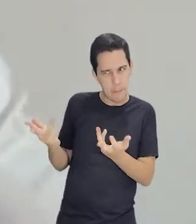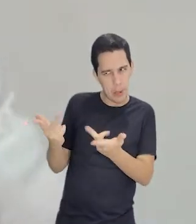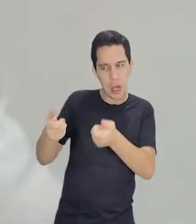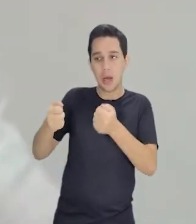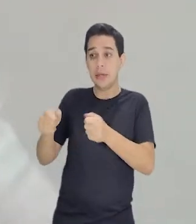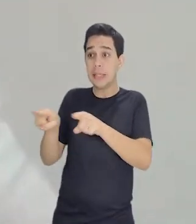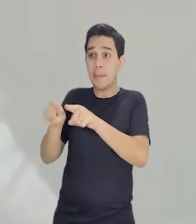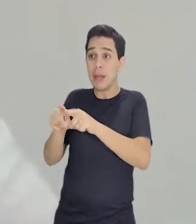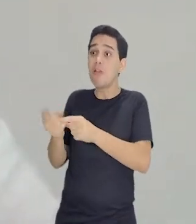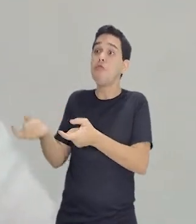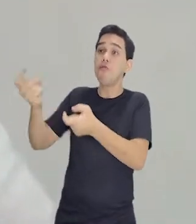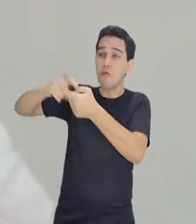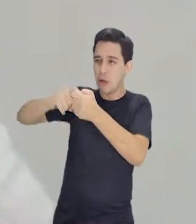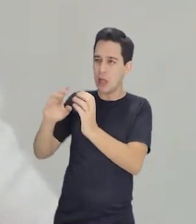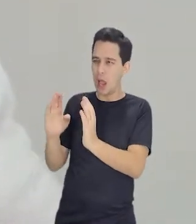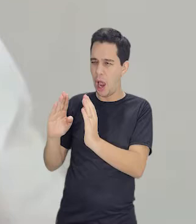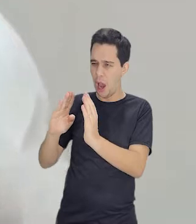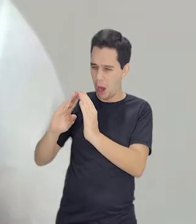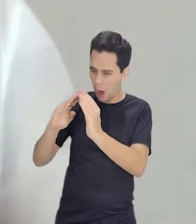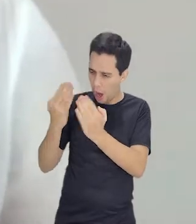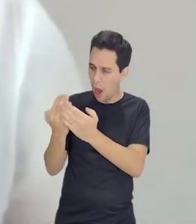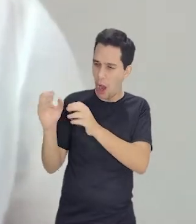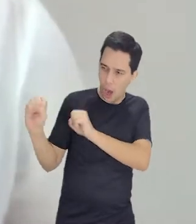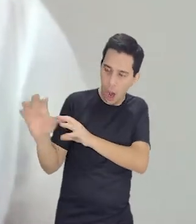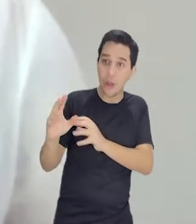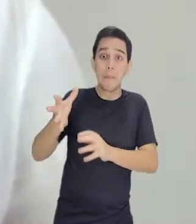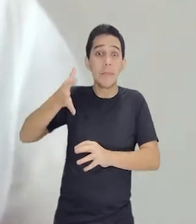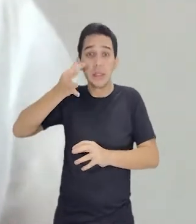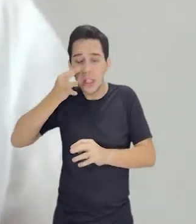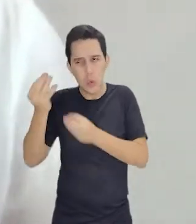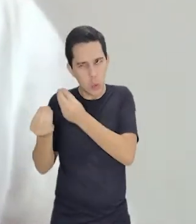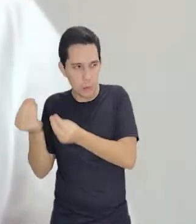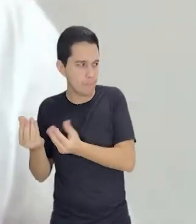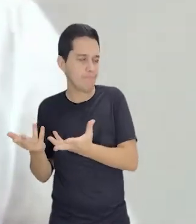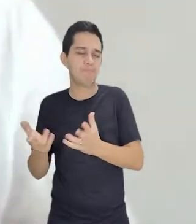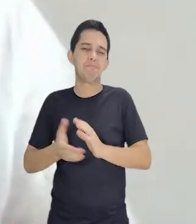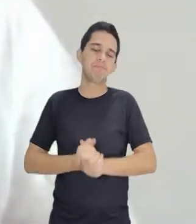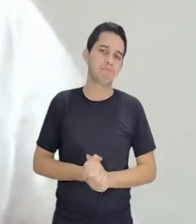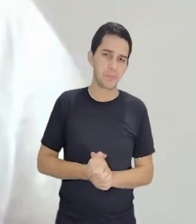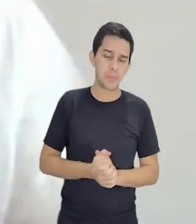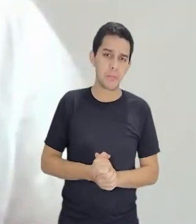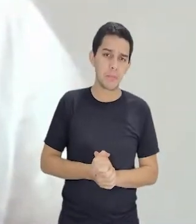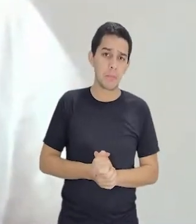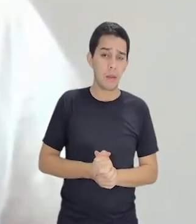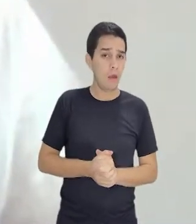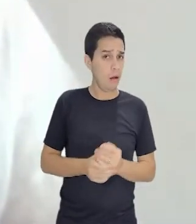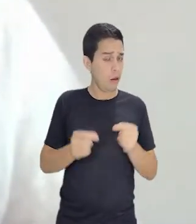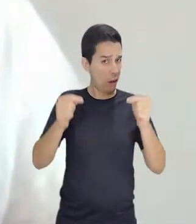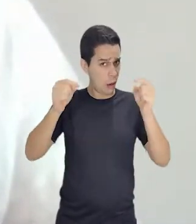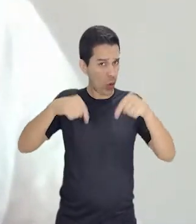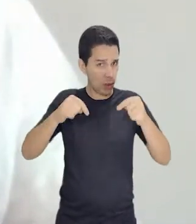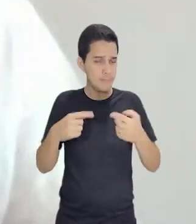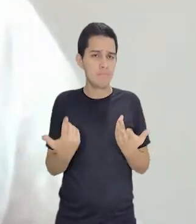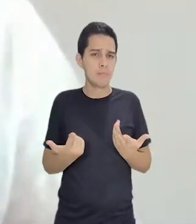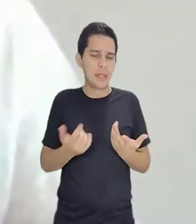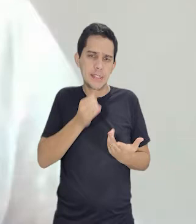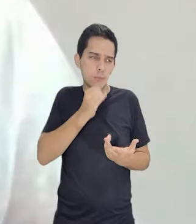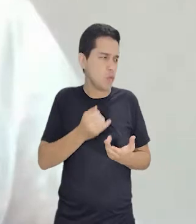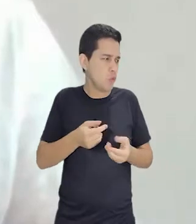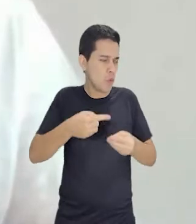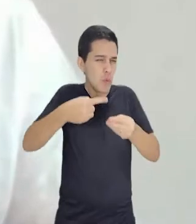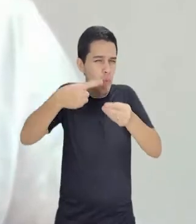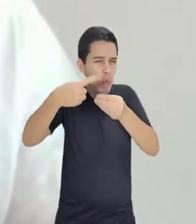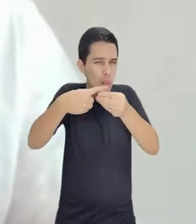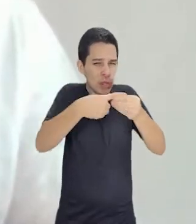o momento sanitário autorizado. Atualmente, inclusive, o município de Miguel Pereira, ele é um dos